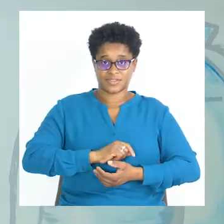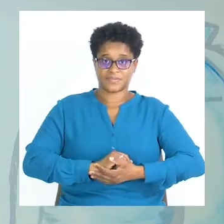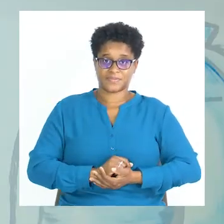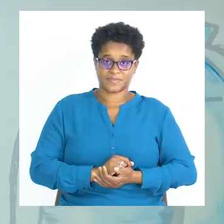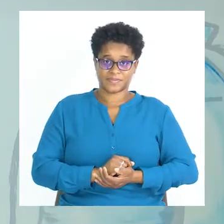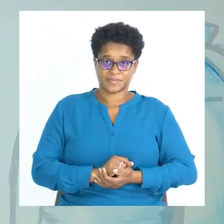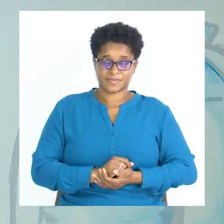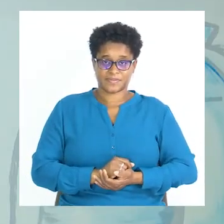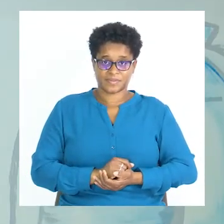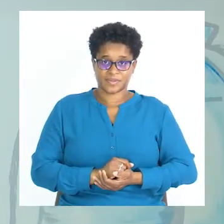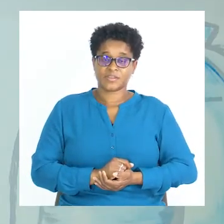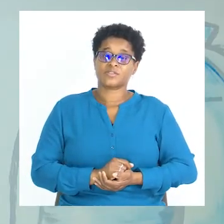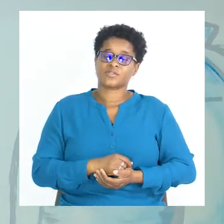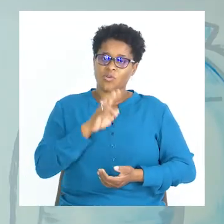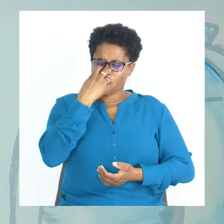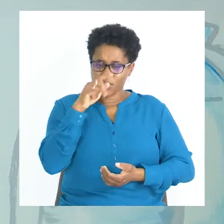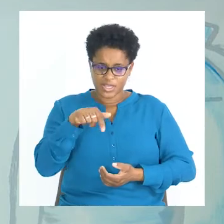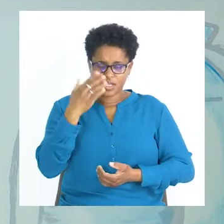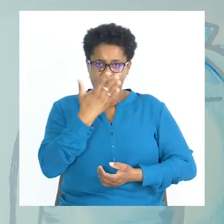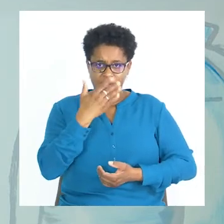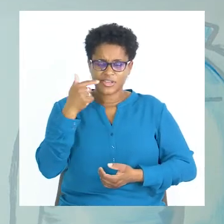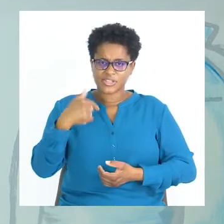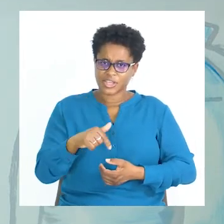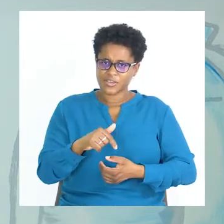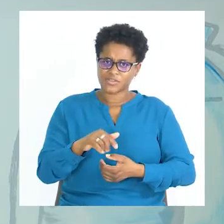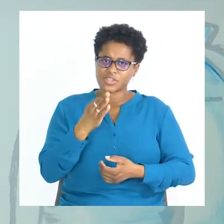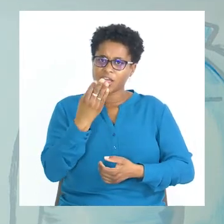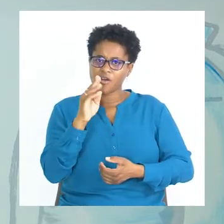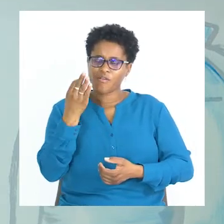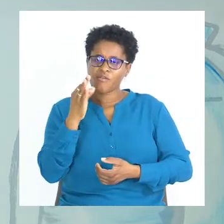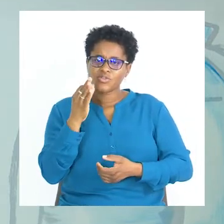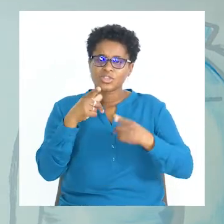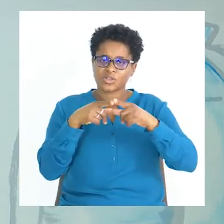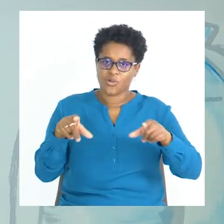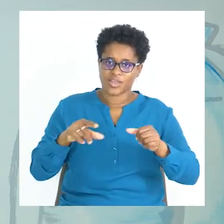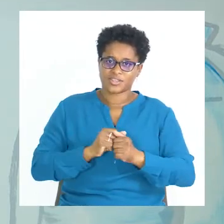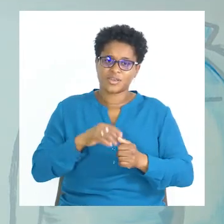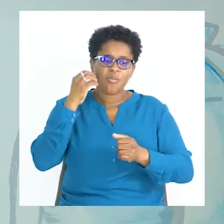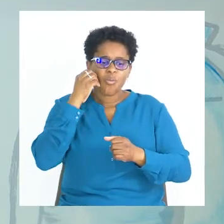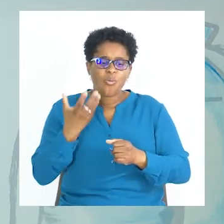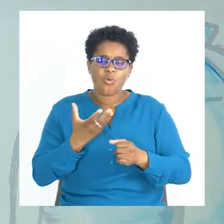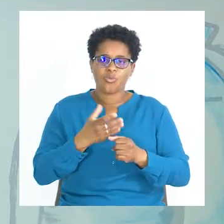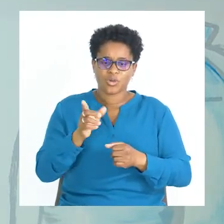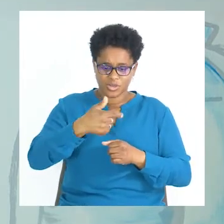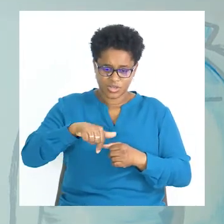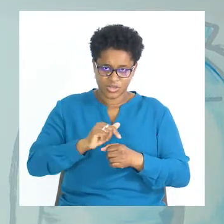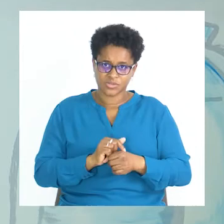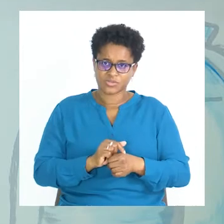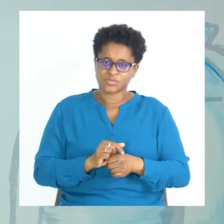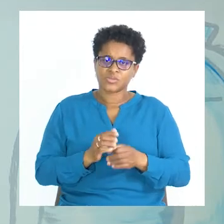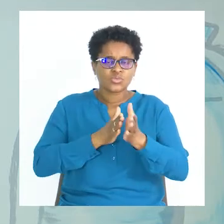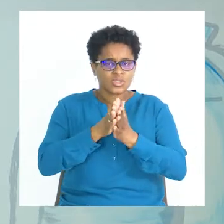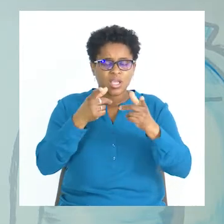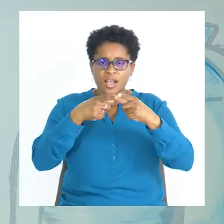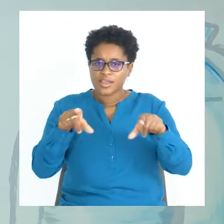Recapitulando, o foco desta aula esteve nas funções da linguagem. Como é que a gente